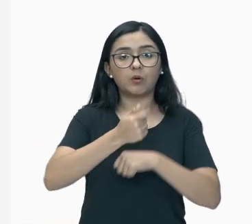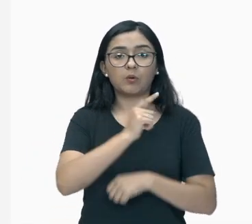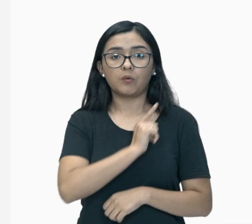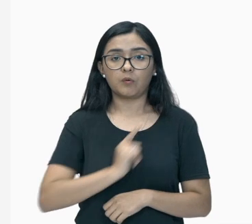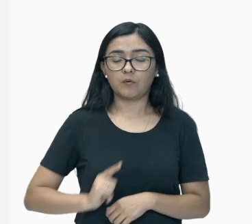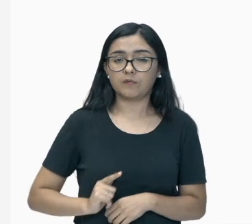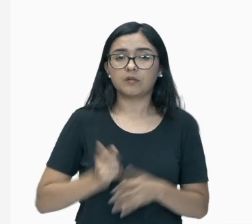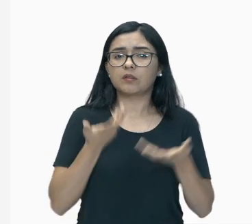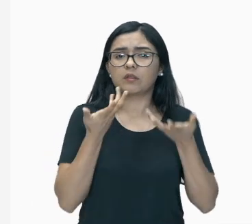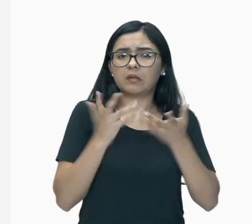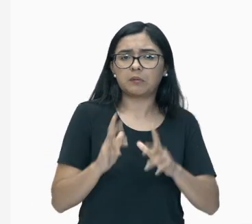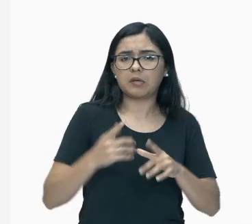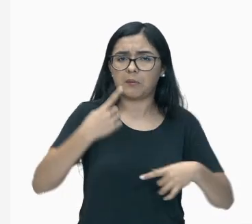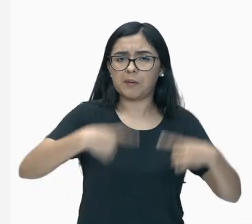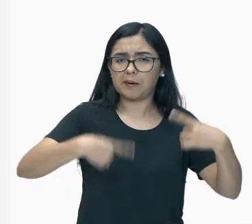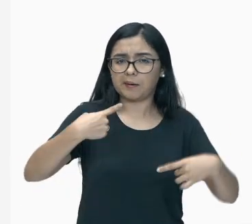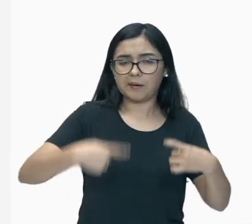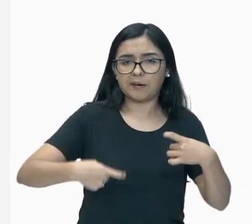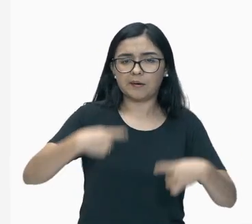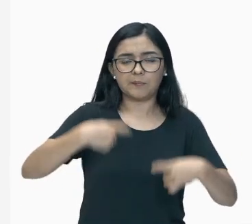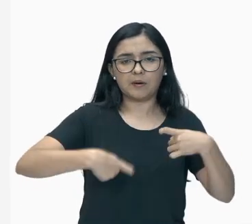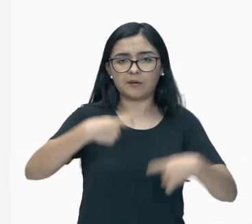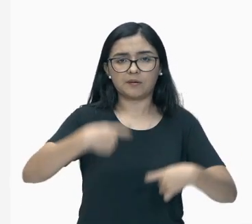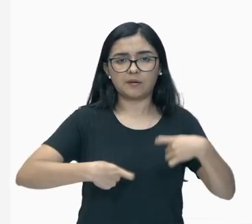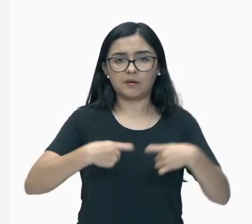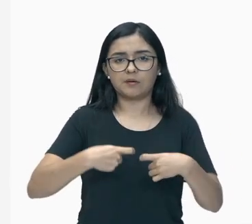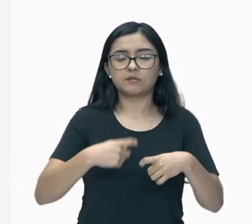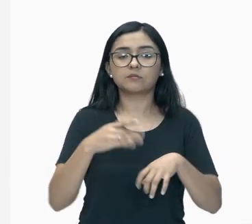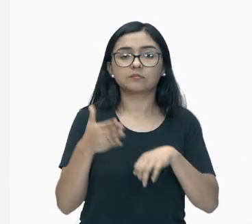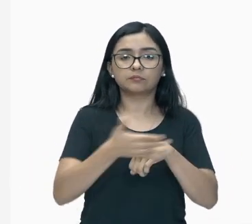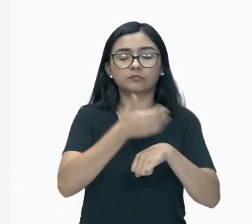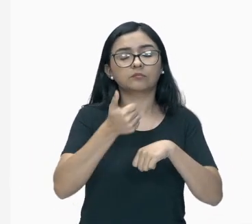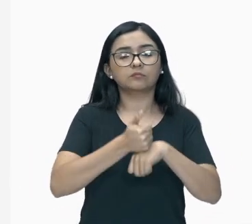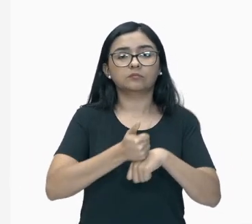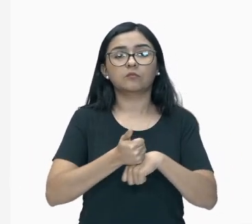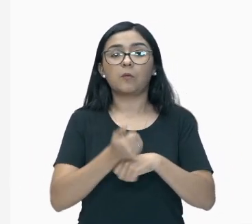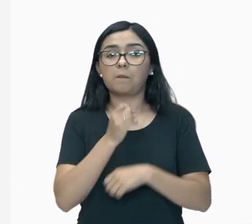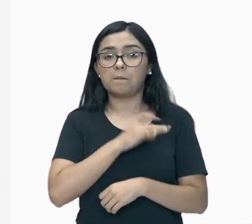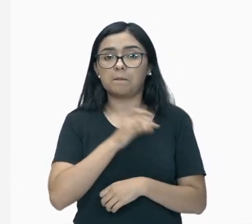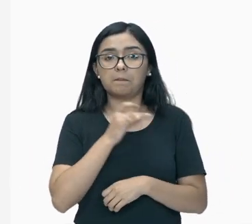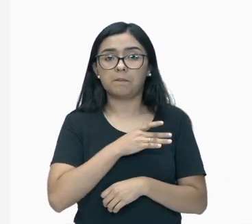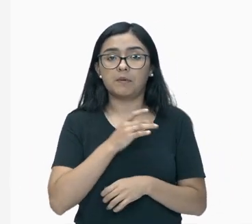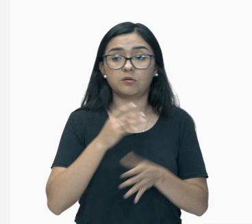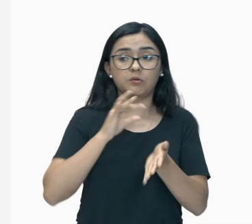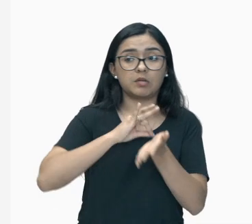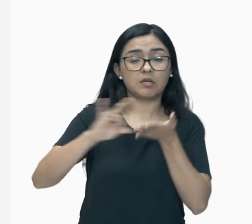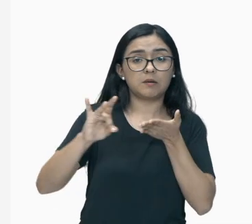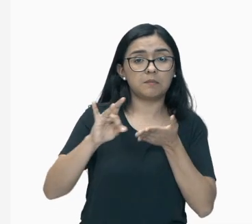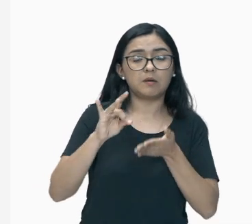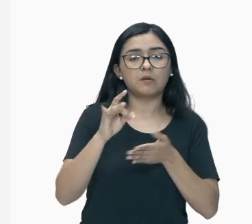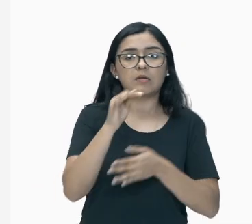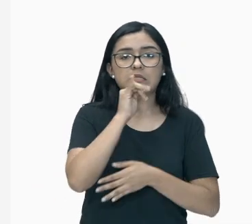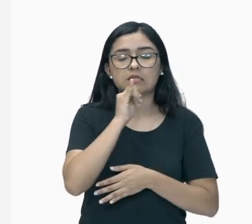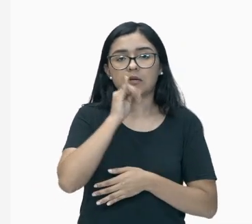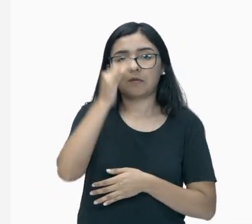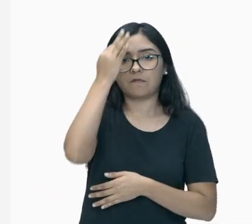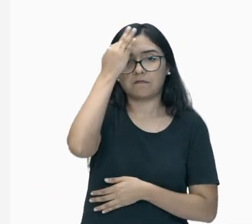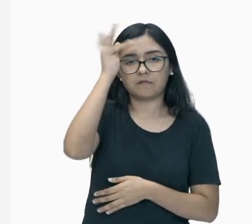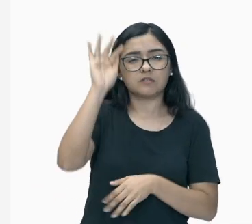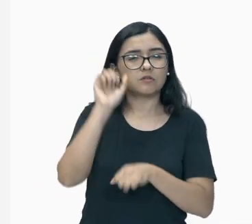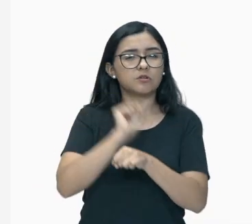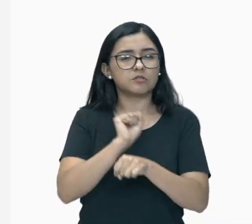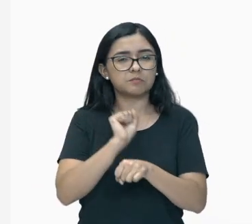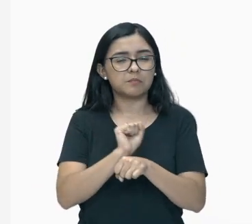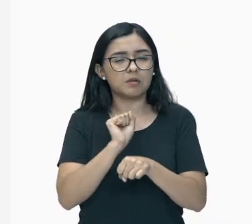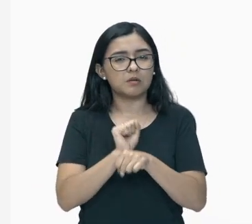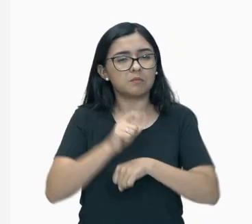queria uma guerra com os colonos também, com receio dos seus inimigos europeus, como a França, por exemplo, que esperava apenas